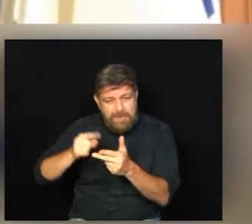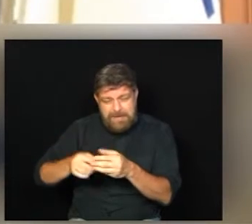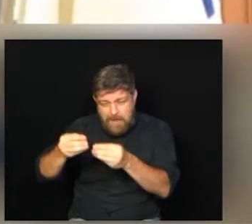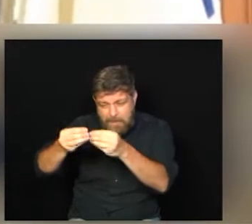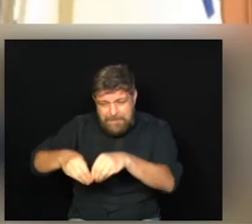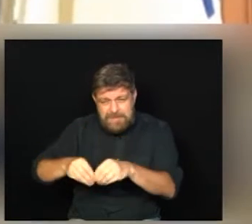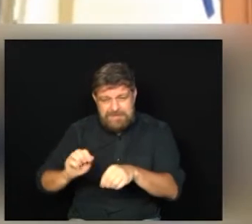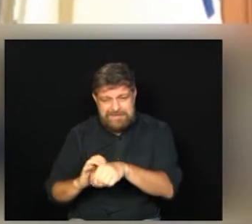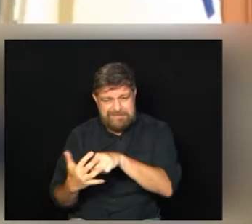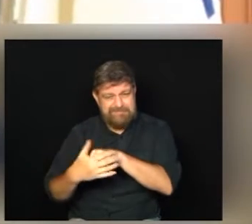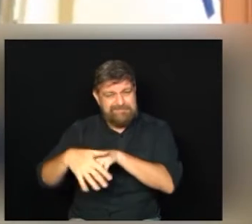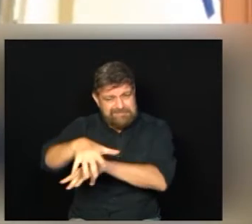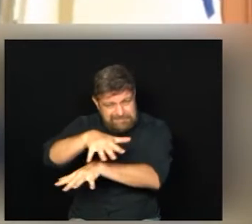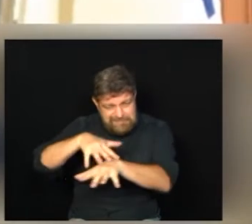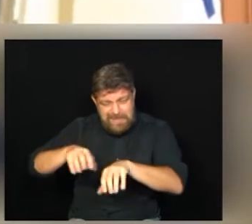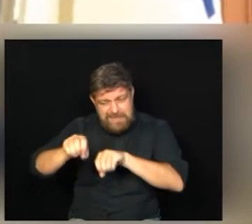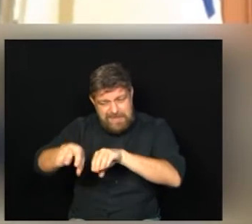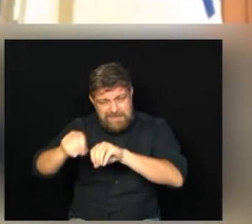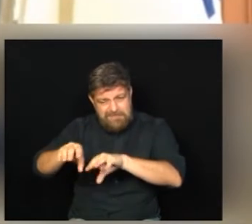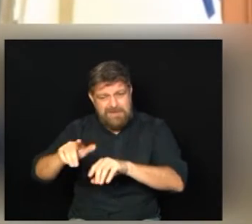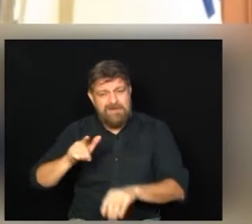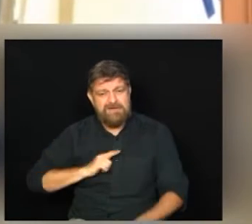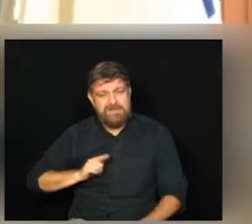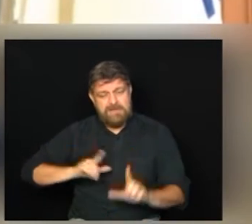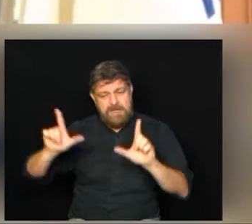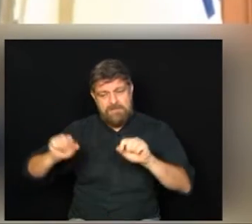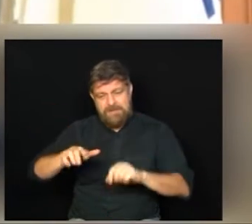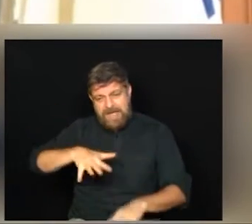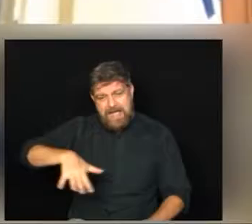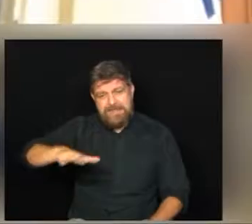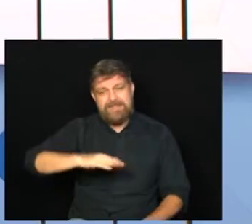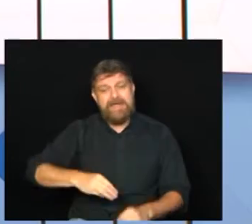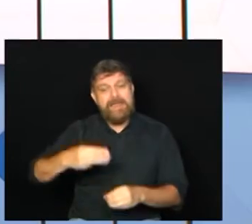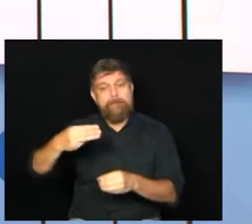prejuízos causados para a educação na rede municipal.